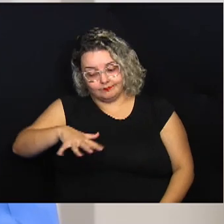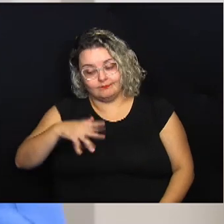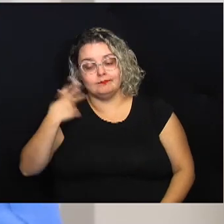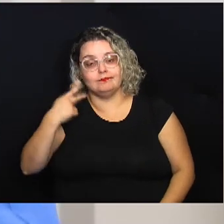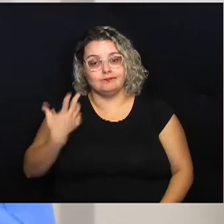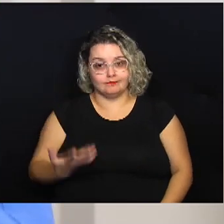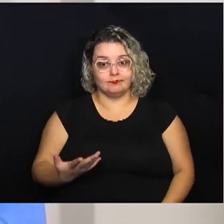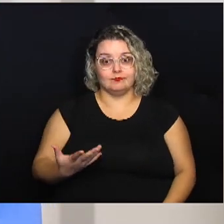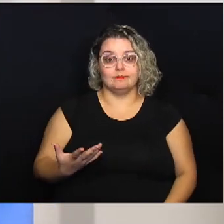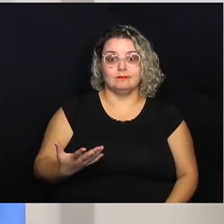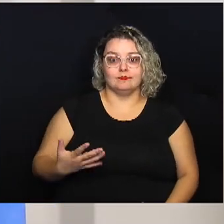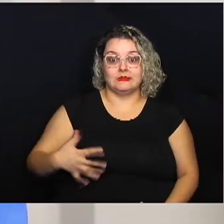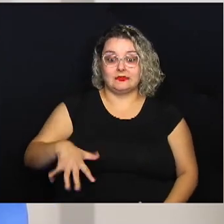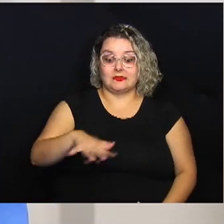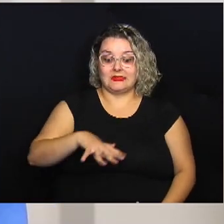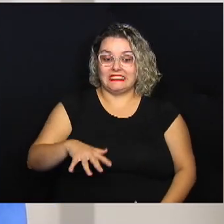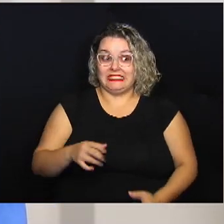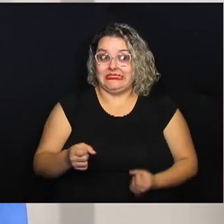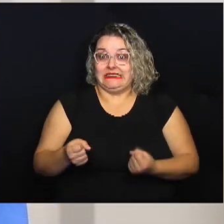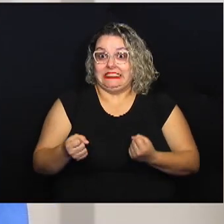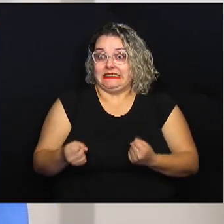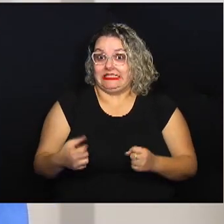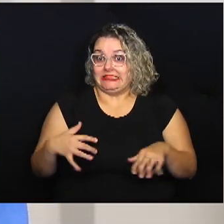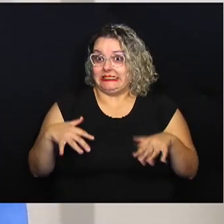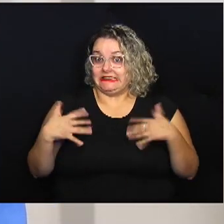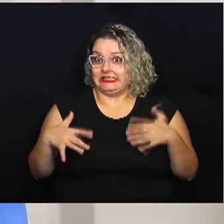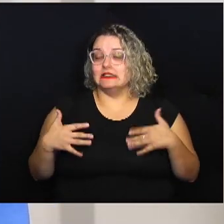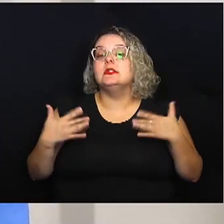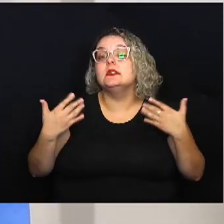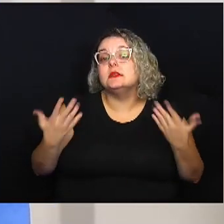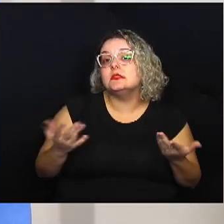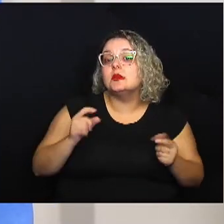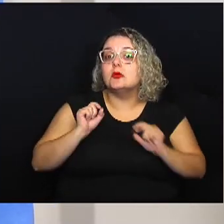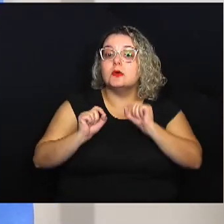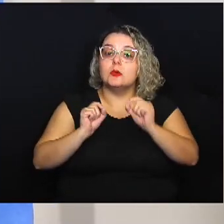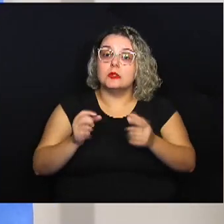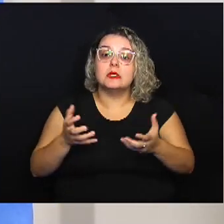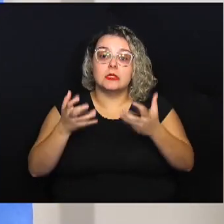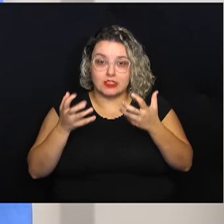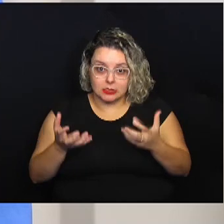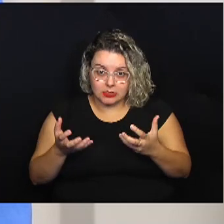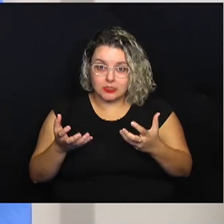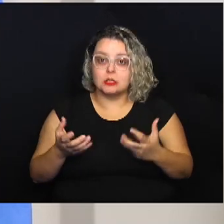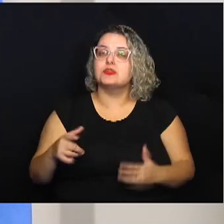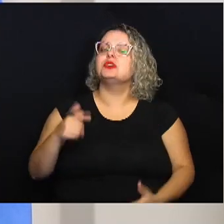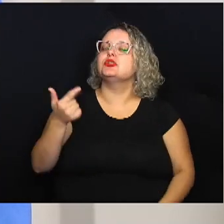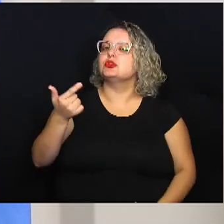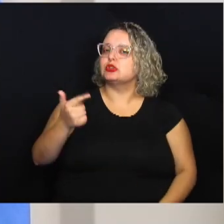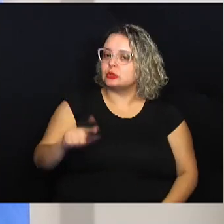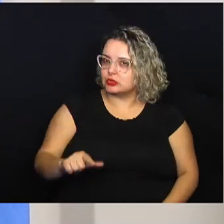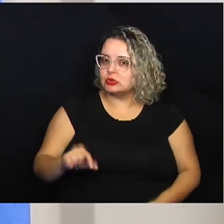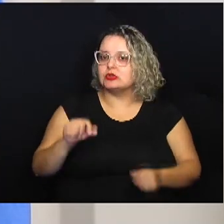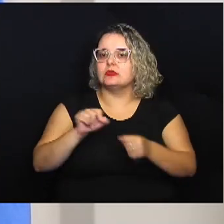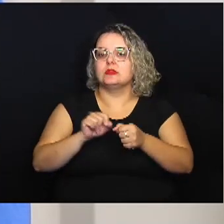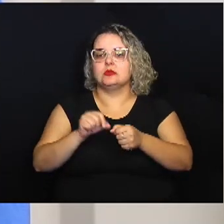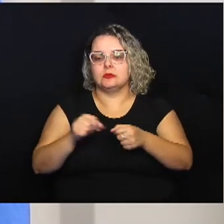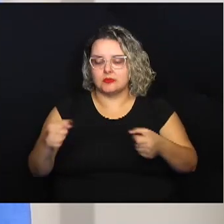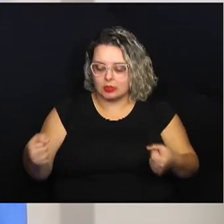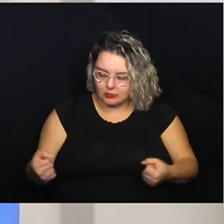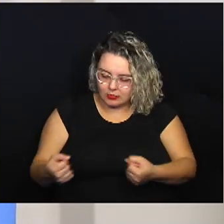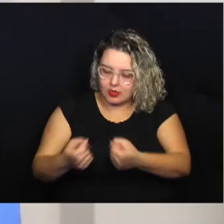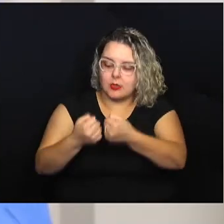tornam esse ambiente um pouco pesado, né? Então, o que a gente quer, apesar de continuarmos fazendo os embates políticos,